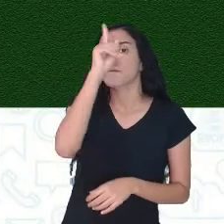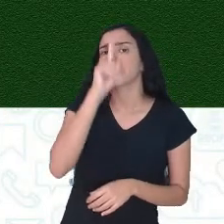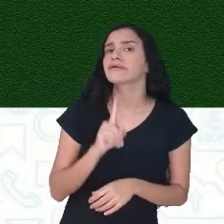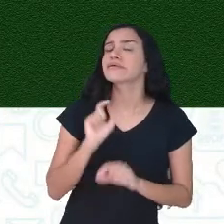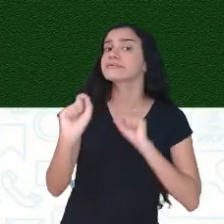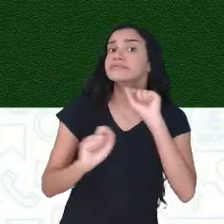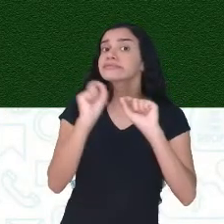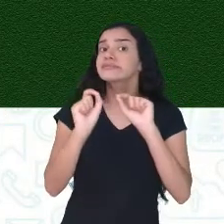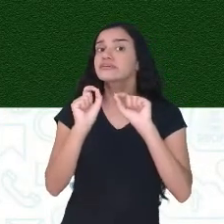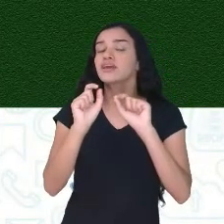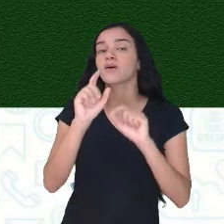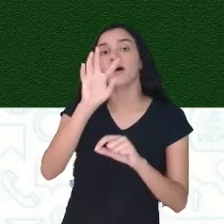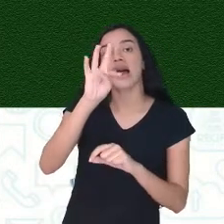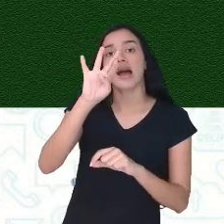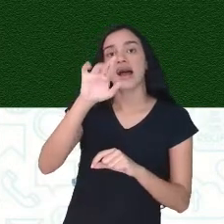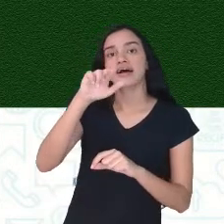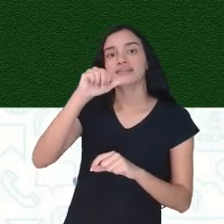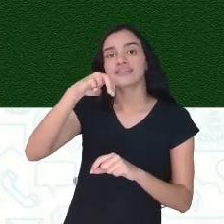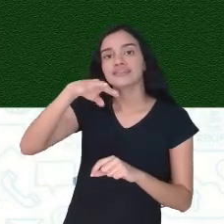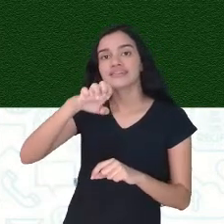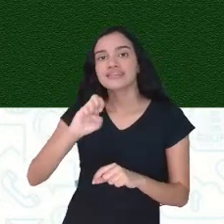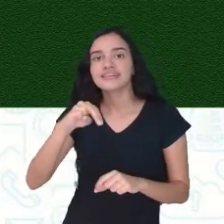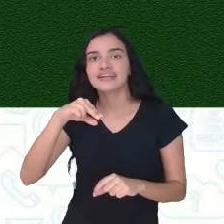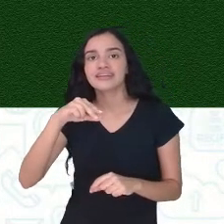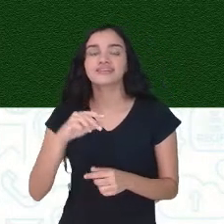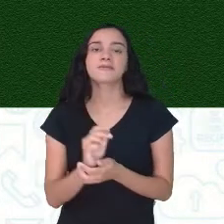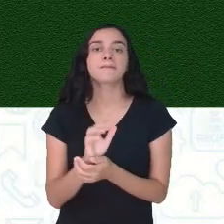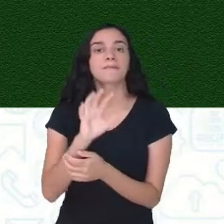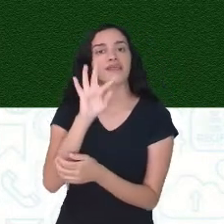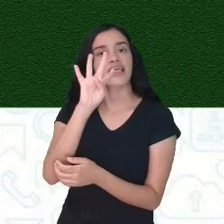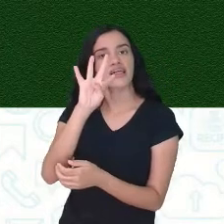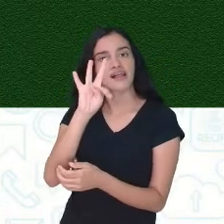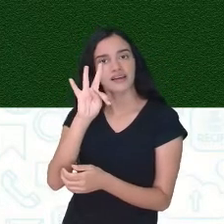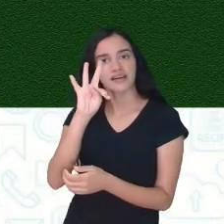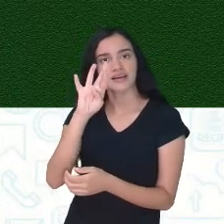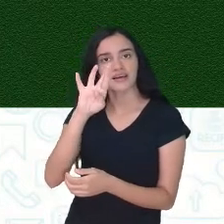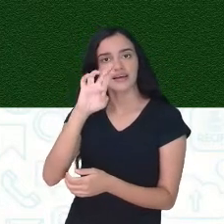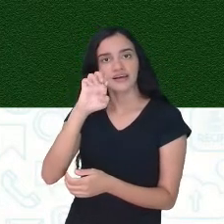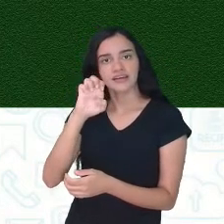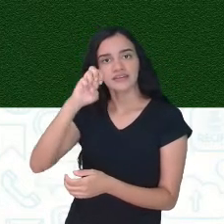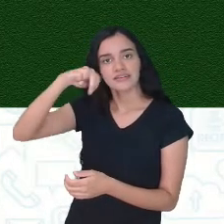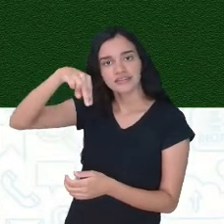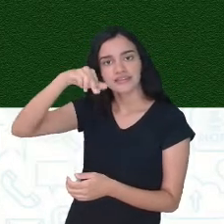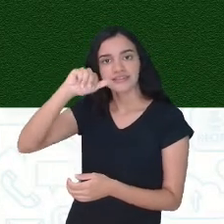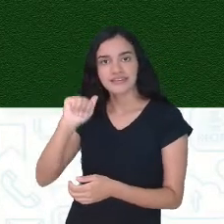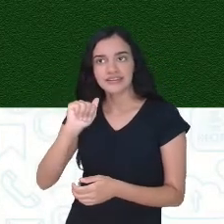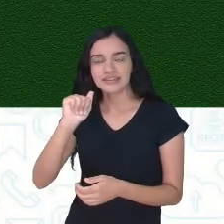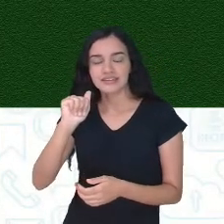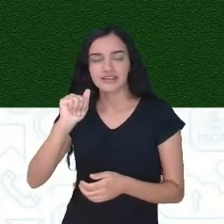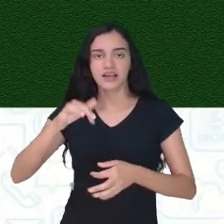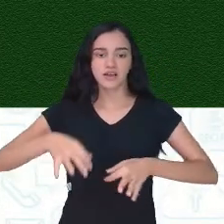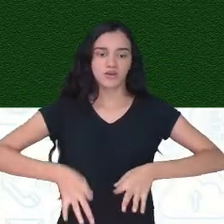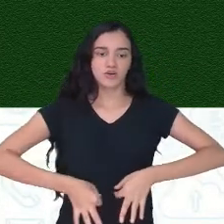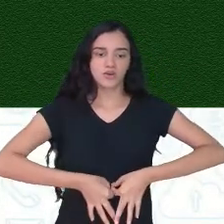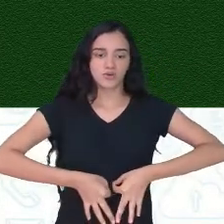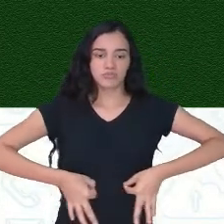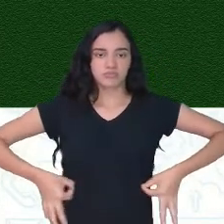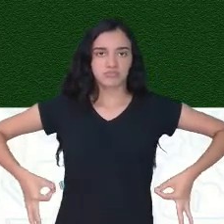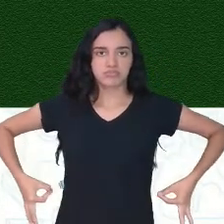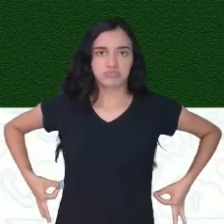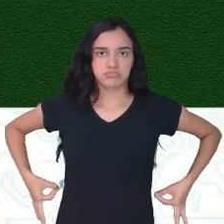Uma trena. A gente vai medir. Olha ali, tirando a medida da cintura da moça,